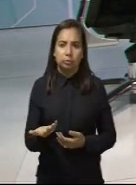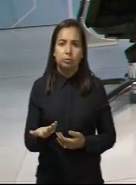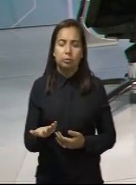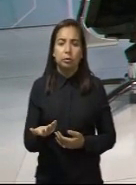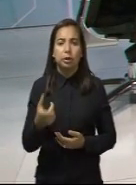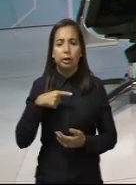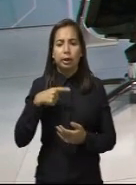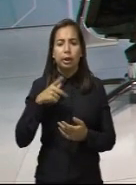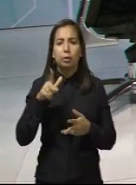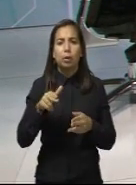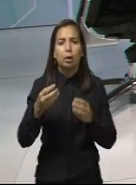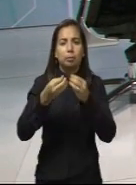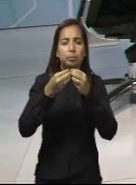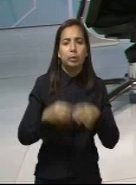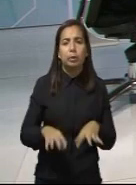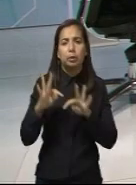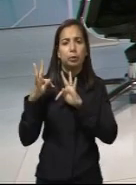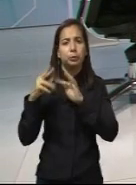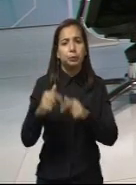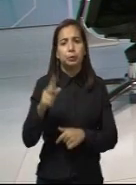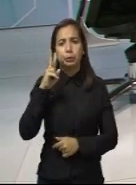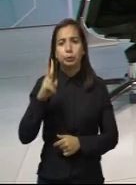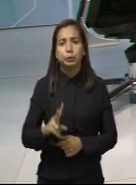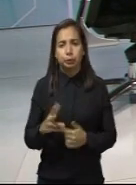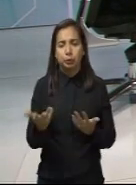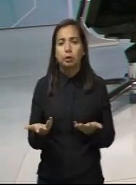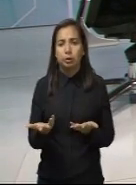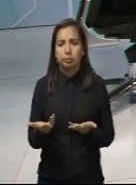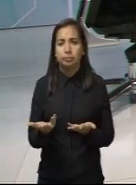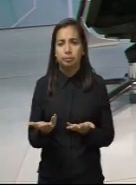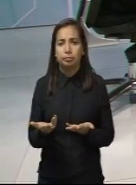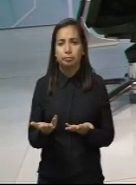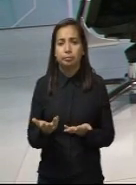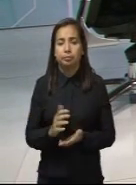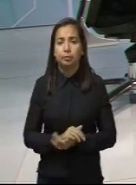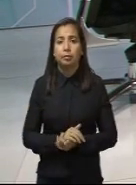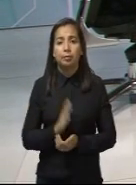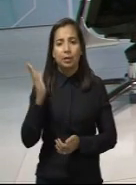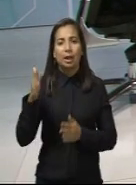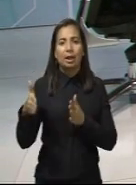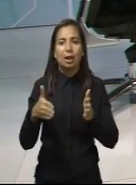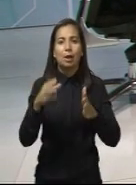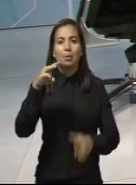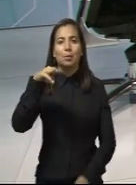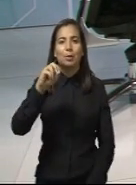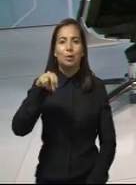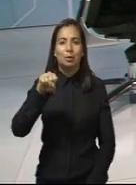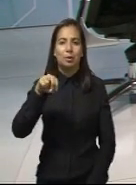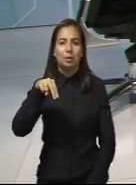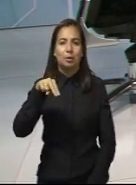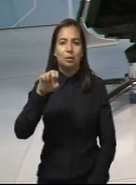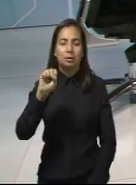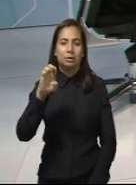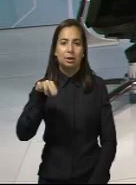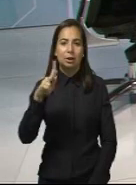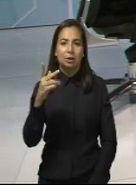único processo. ideal que eu conheço fica ali na Monsenhor Tabosa. Ainda Eu está conheço se acabando, né? Está ficando velho, já passando.